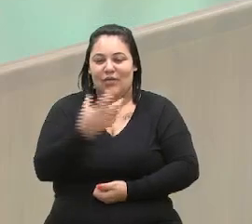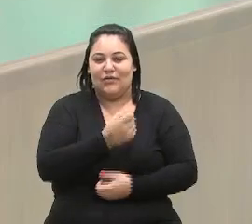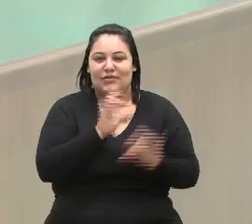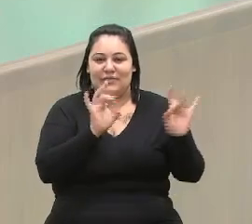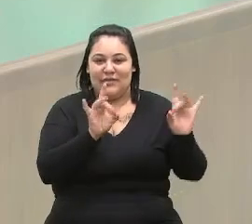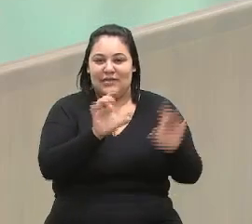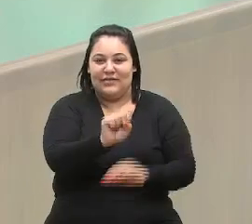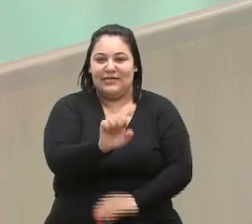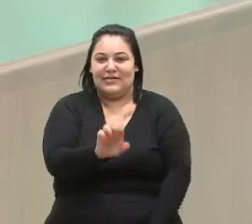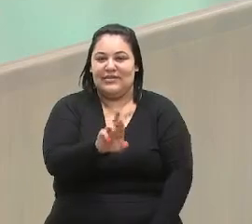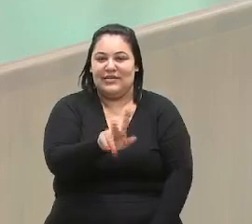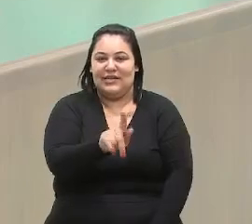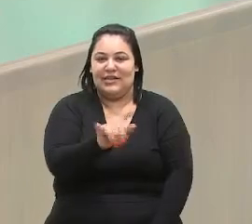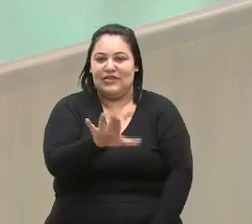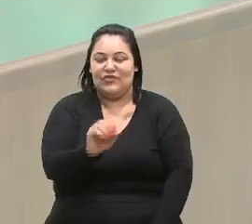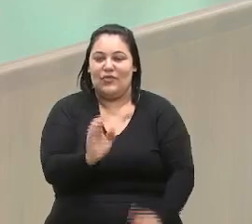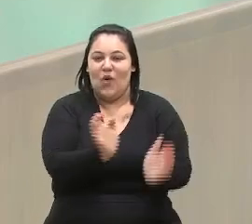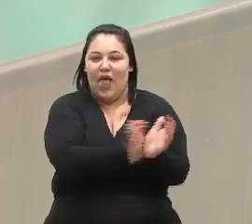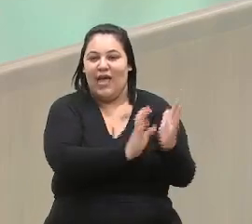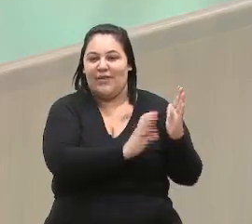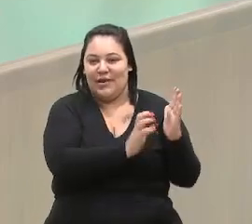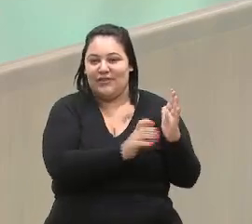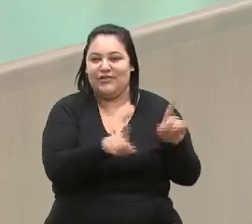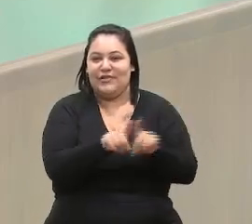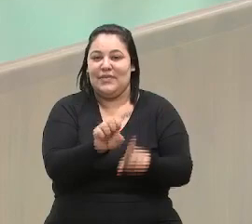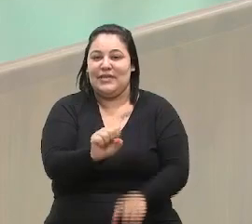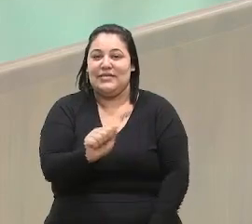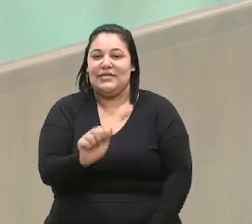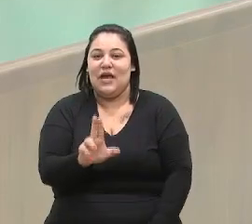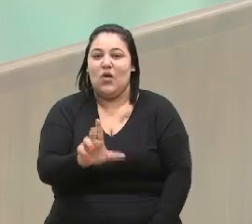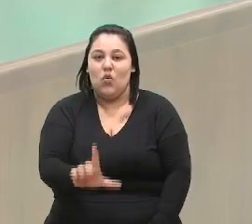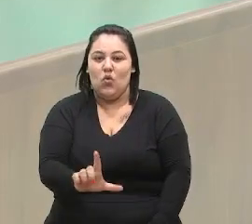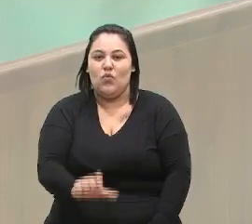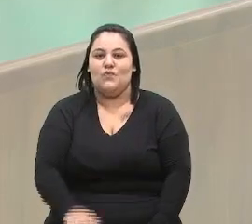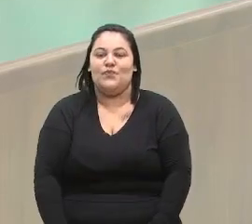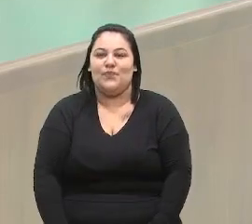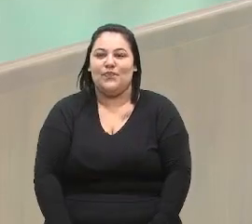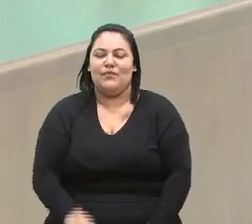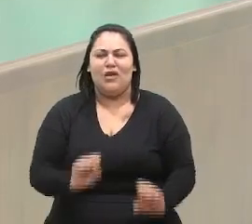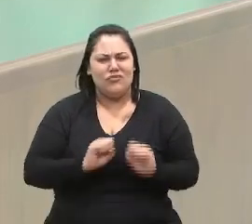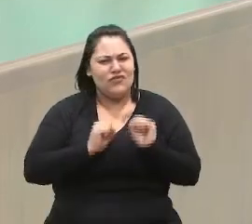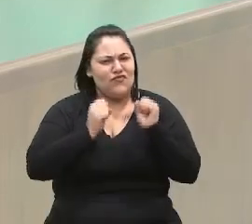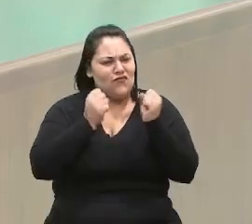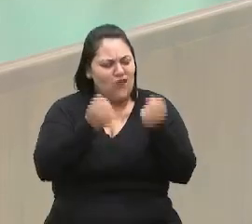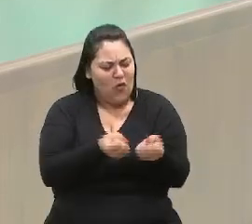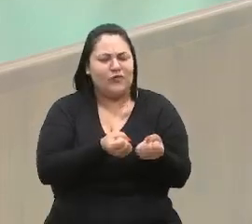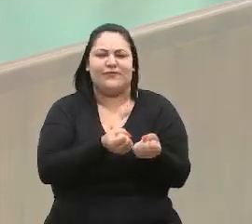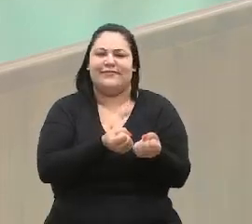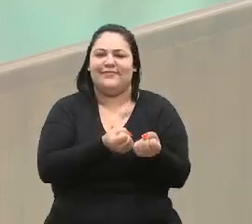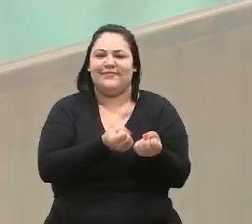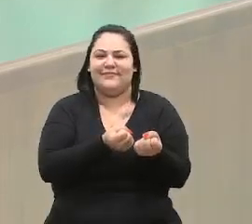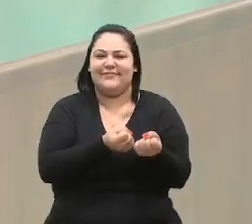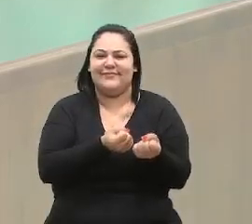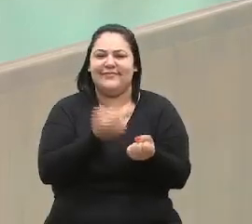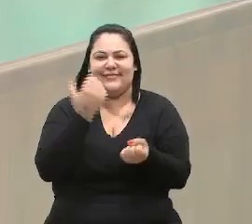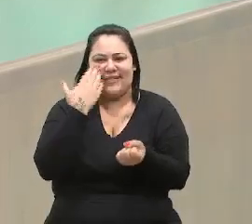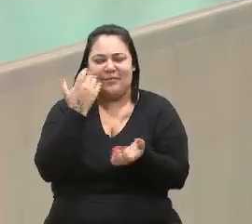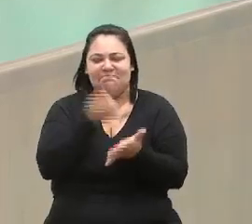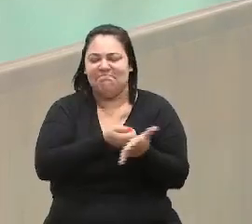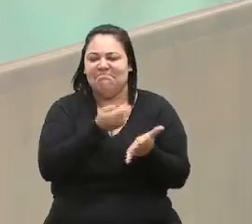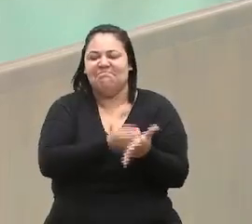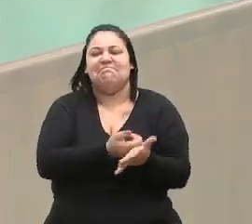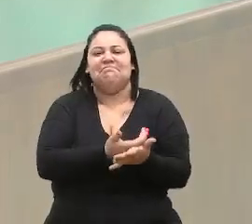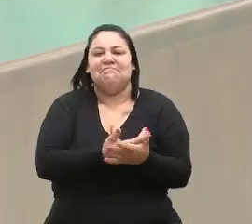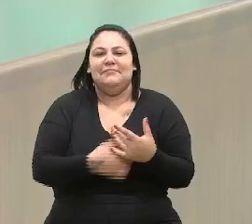Serginho, meu colega de partido, o Saul, pela dedicação, pelo empenho,